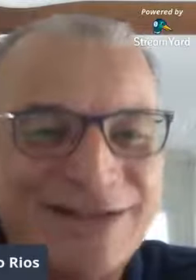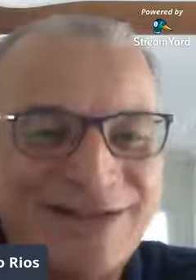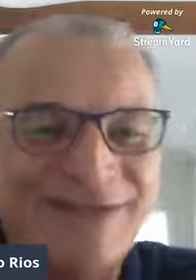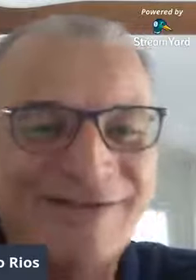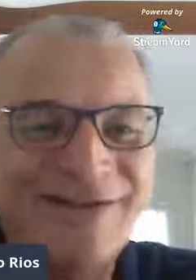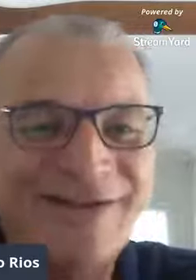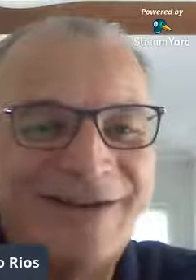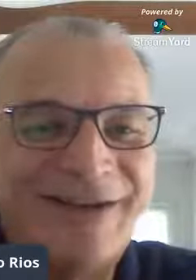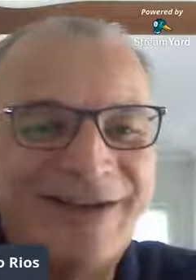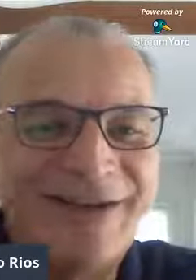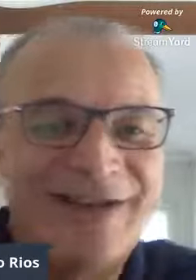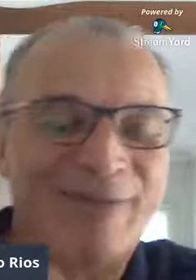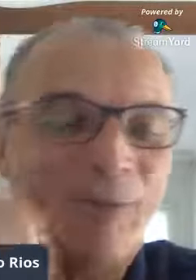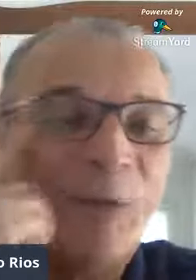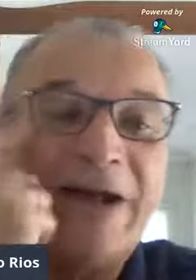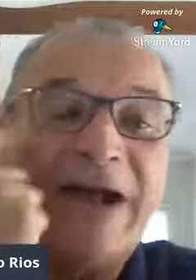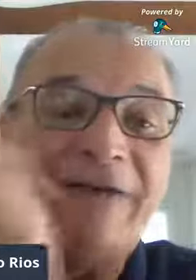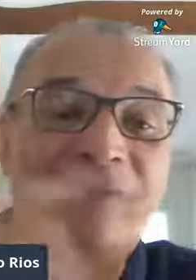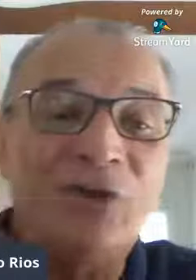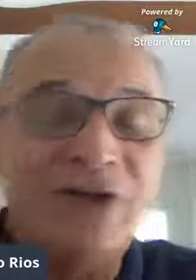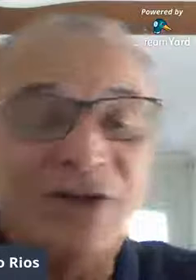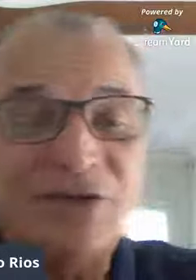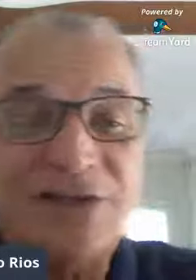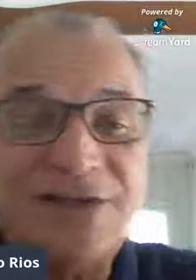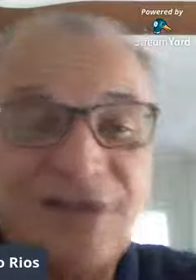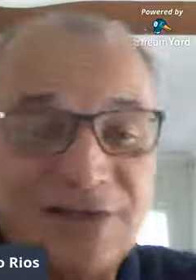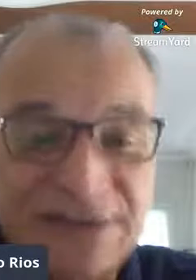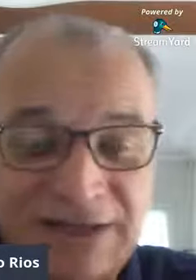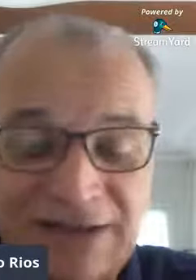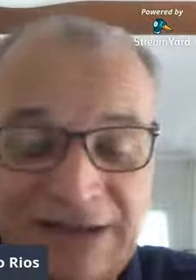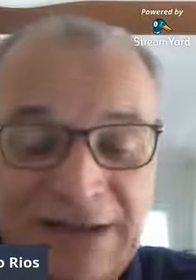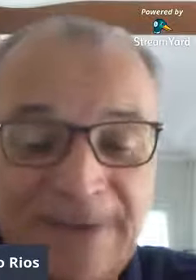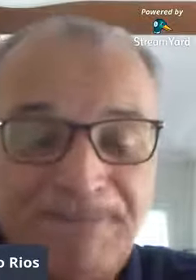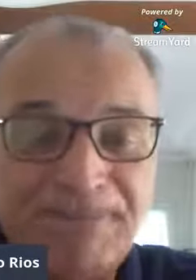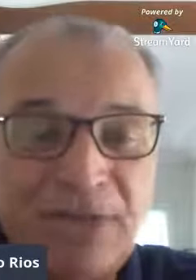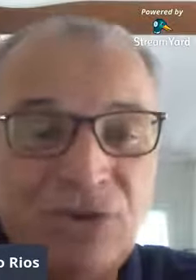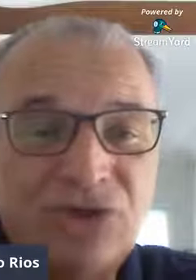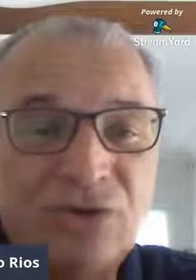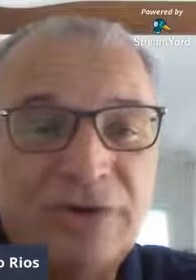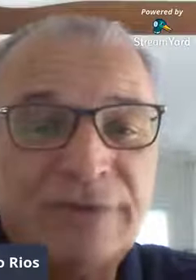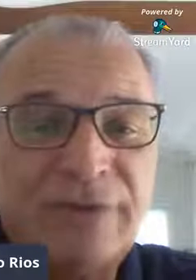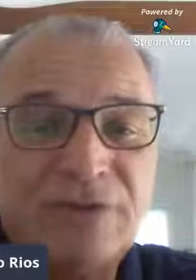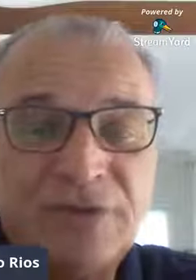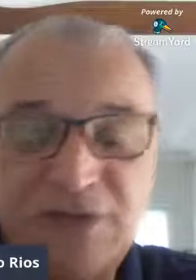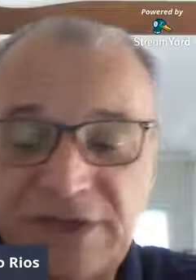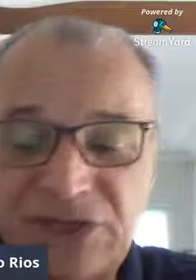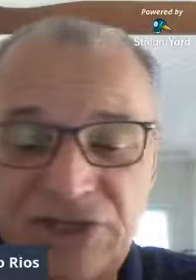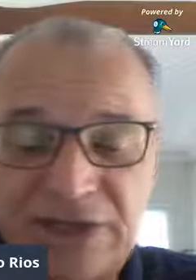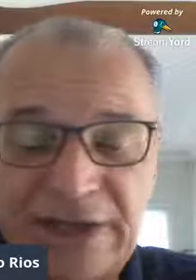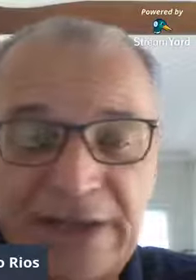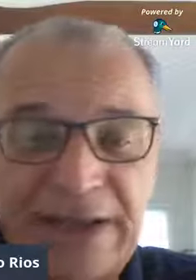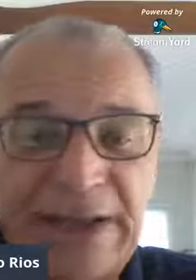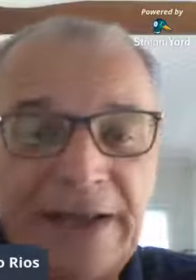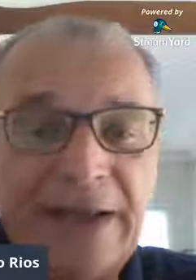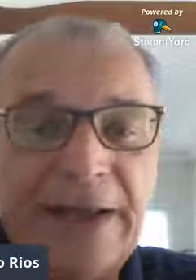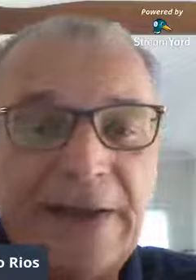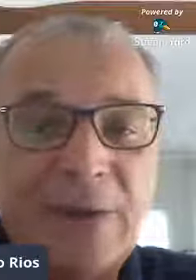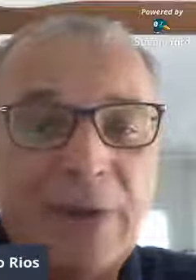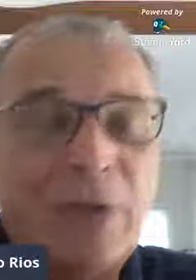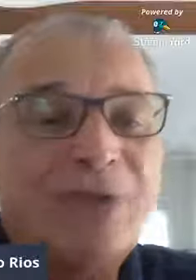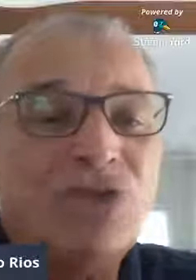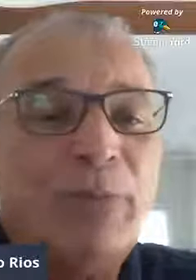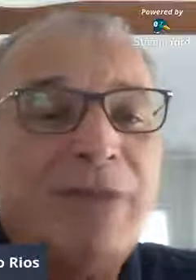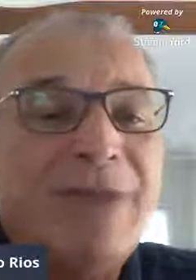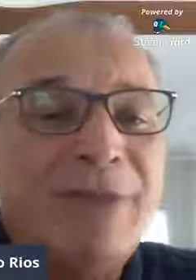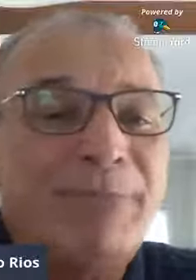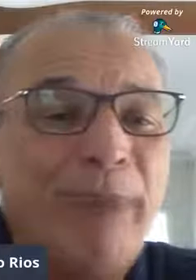assim, né? Bom, voltando aos 15 anos da secretaria, eu digo para você o seguinte, eu acho